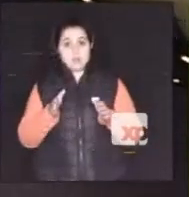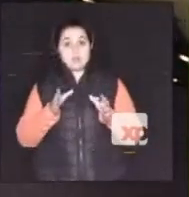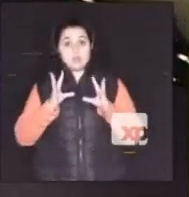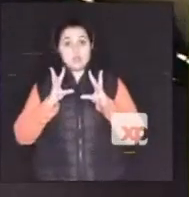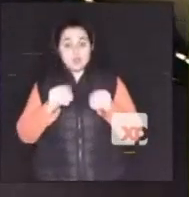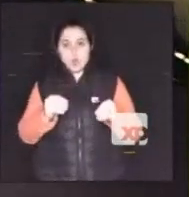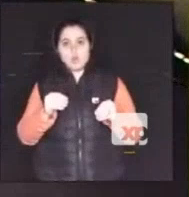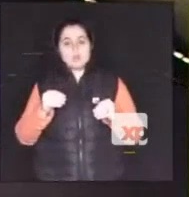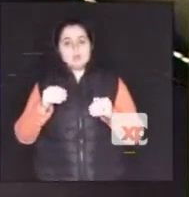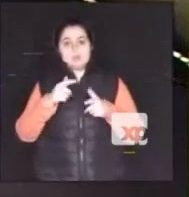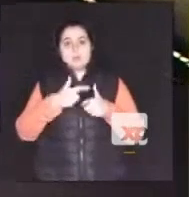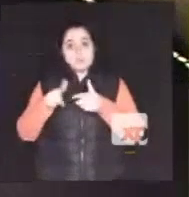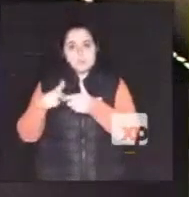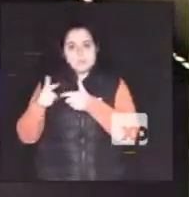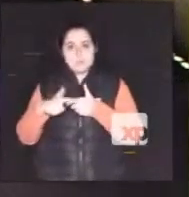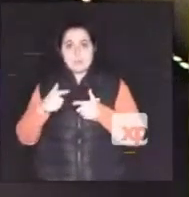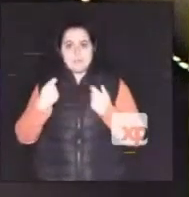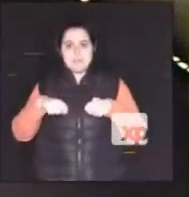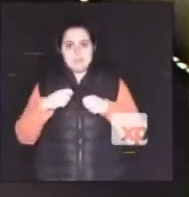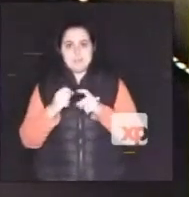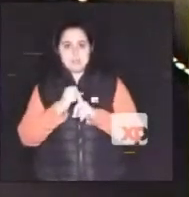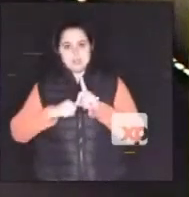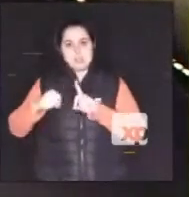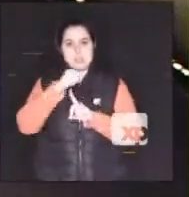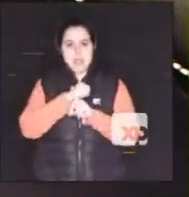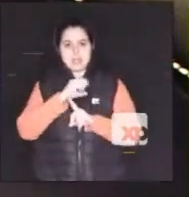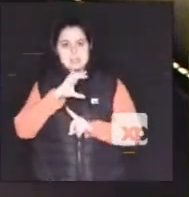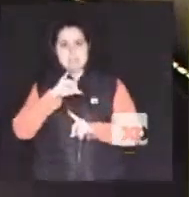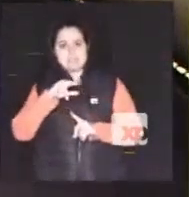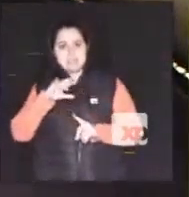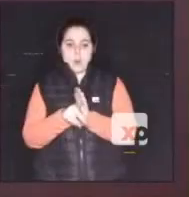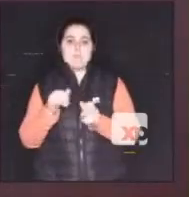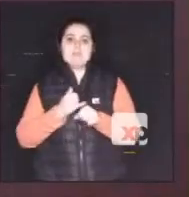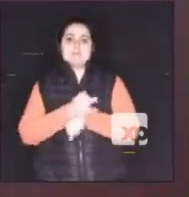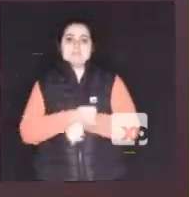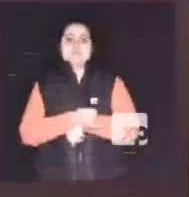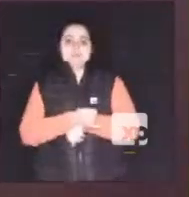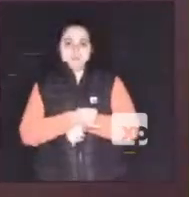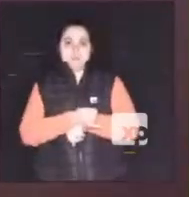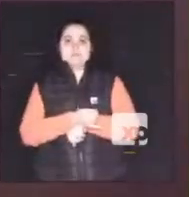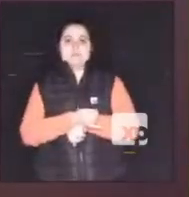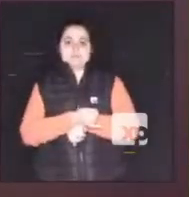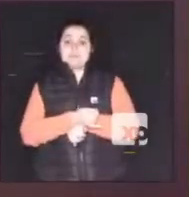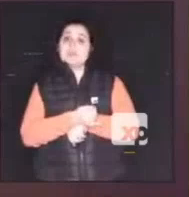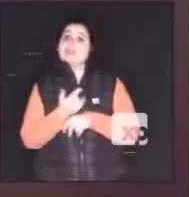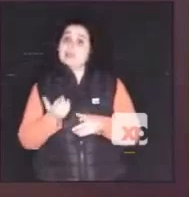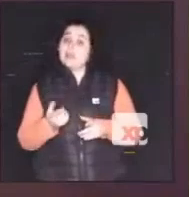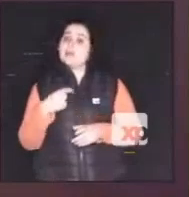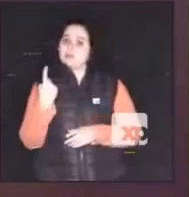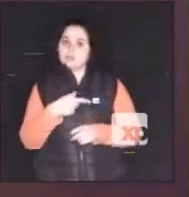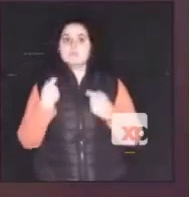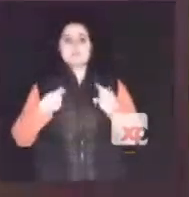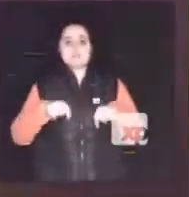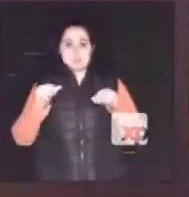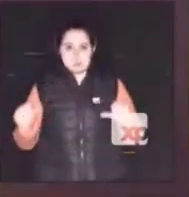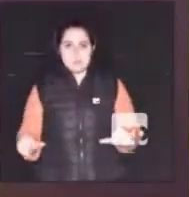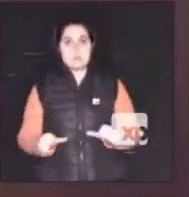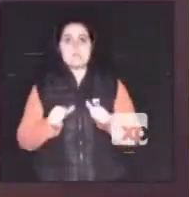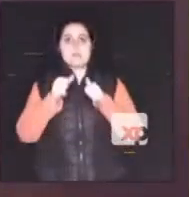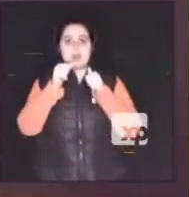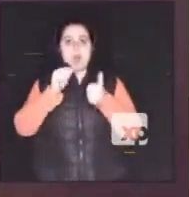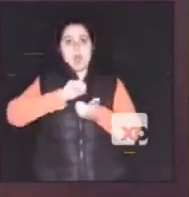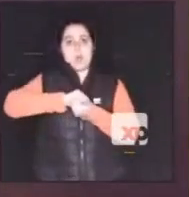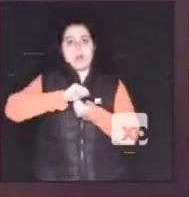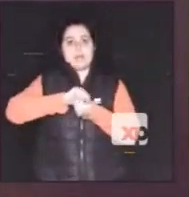súplicas e que nós precisamos de mais sociedade civil demais iniciativa privada eu acho sim que nós temos que melhorar a qualidade do